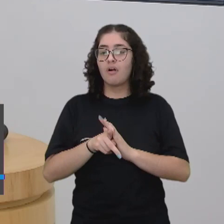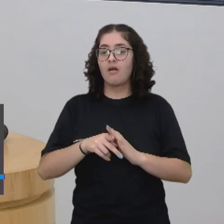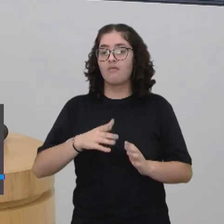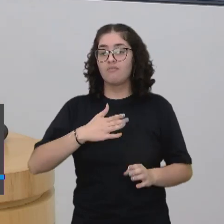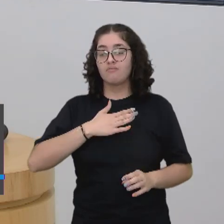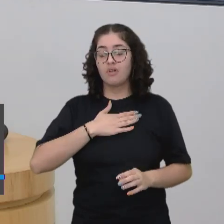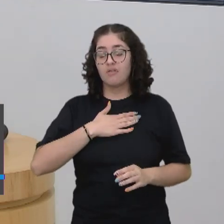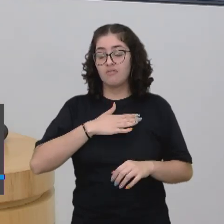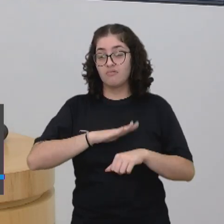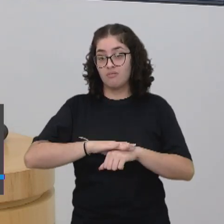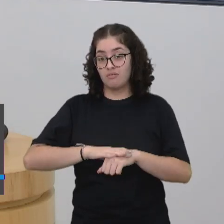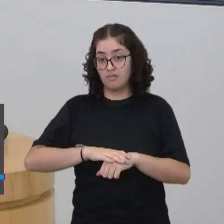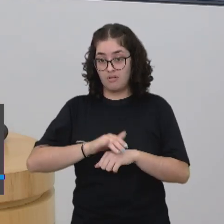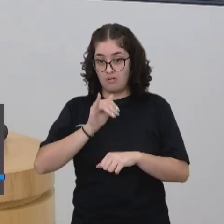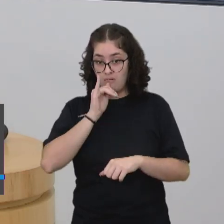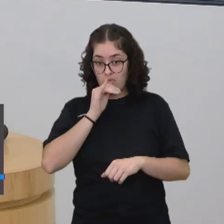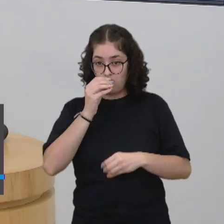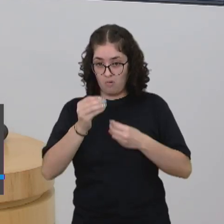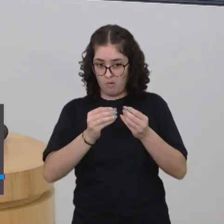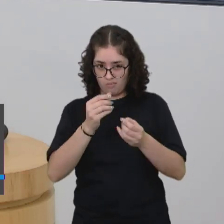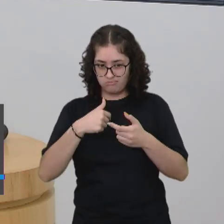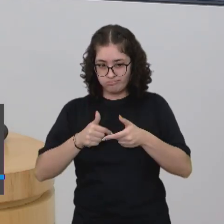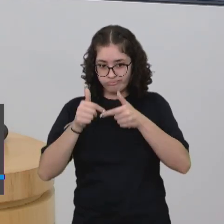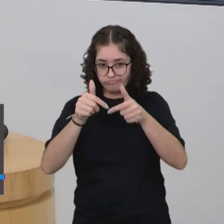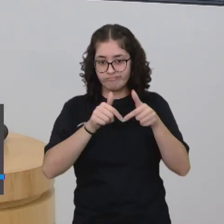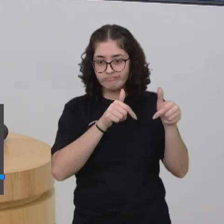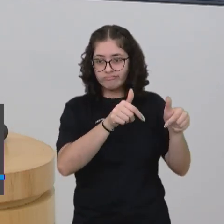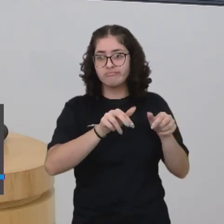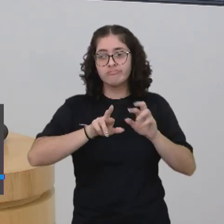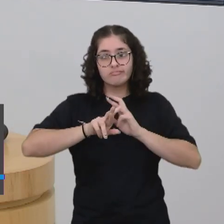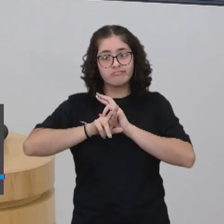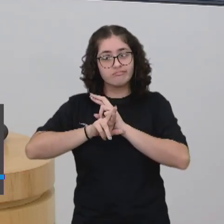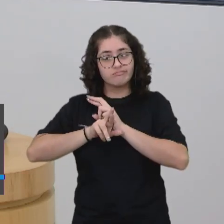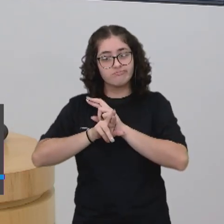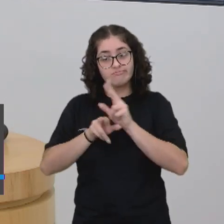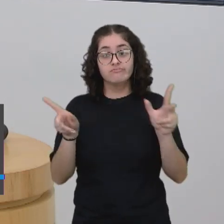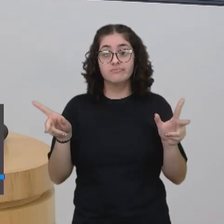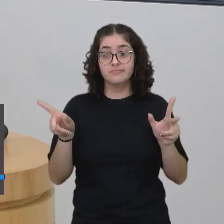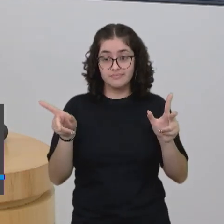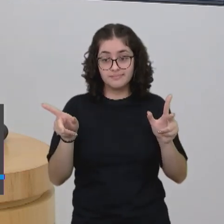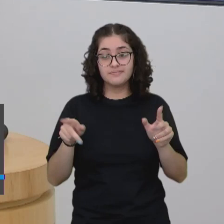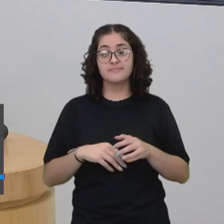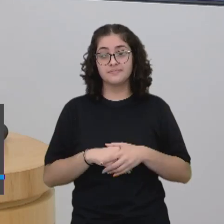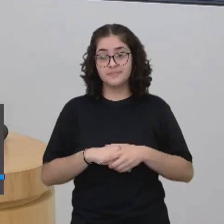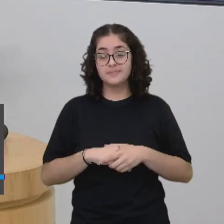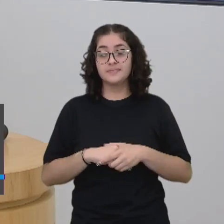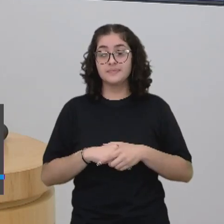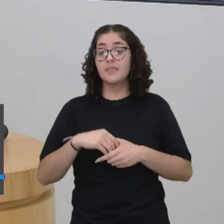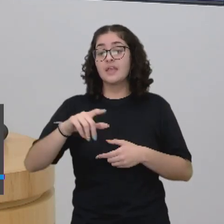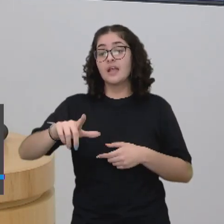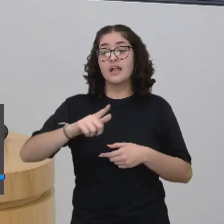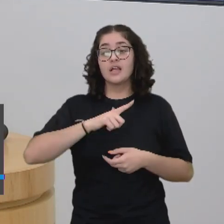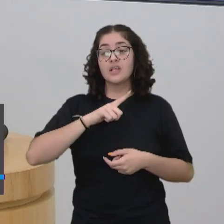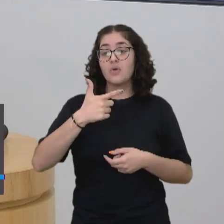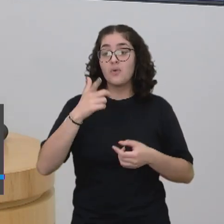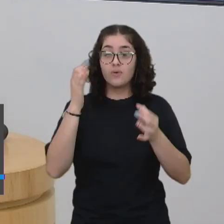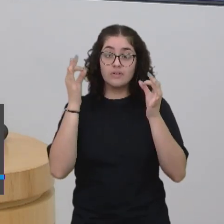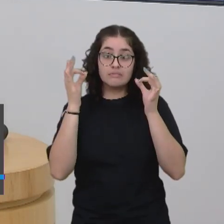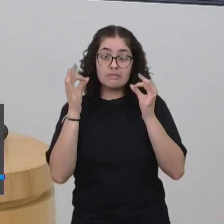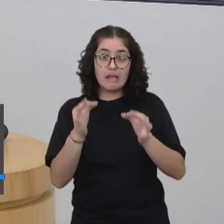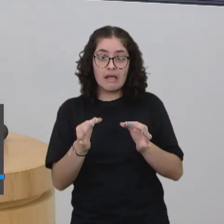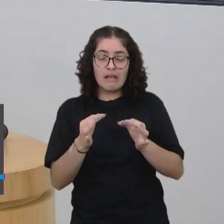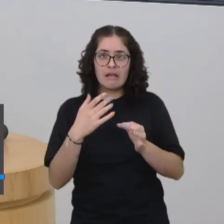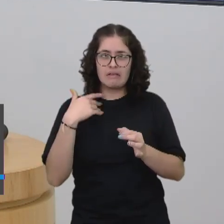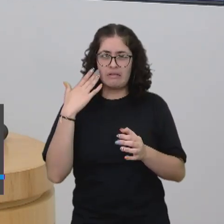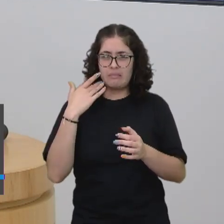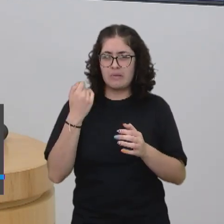ordenamentos básicos. Como a gente vai interpretar isso e aplicar isso é subjetivo. Por isso que não existe uma receita, uma fórmula